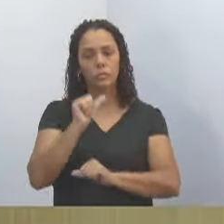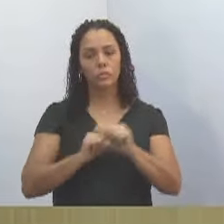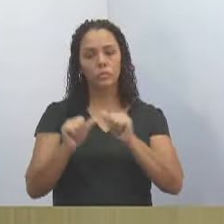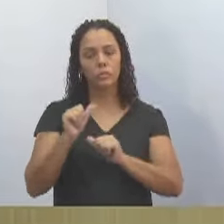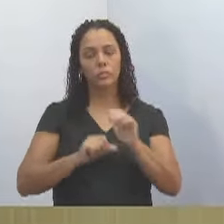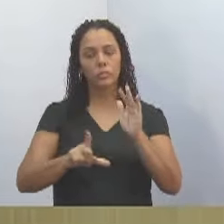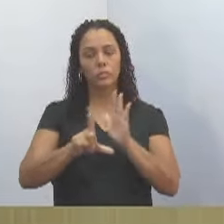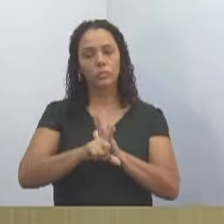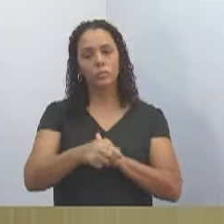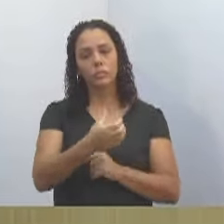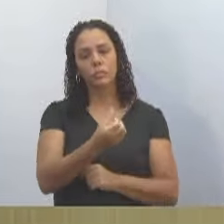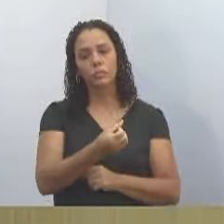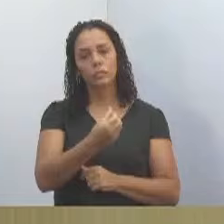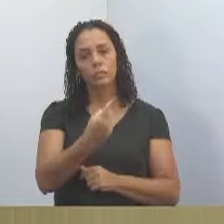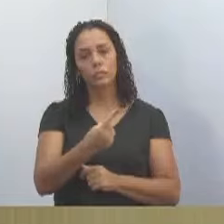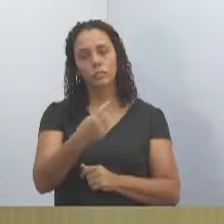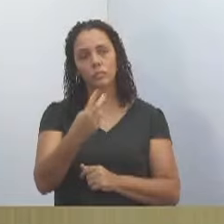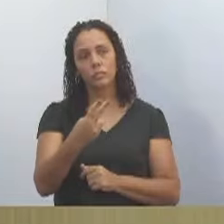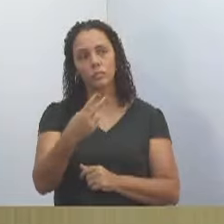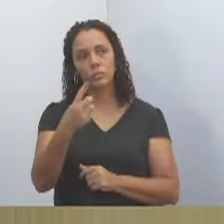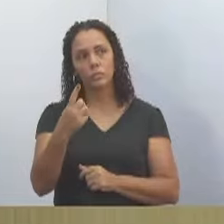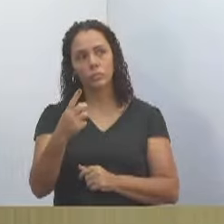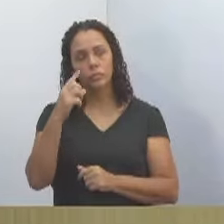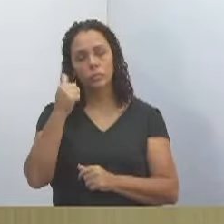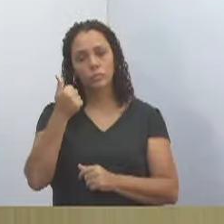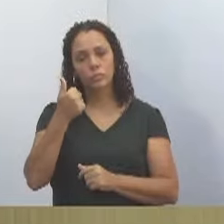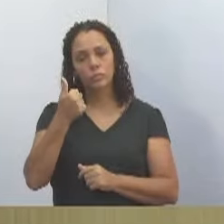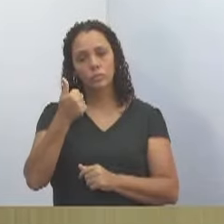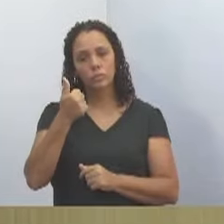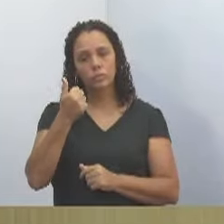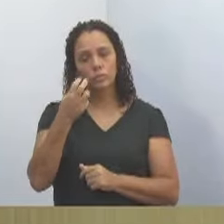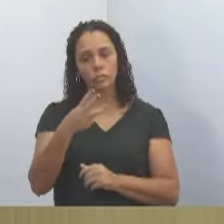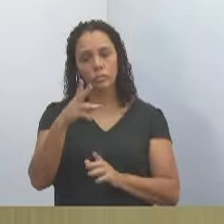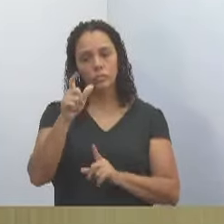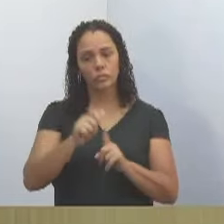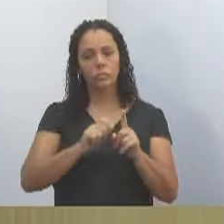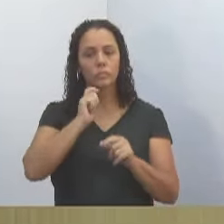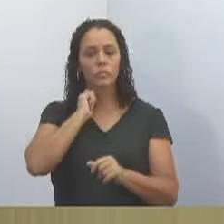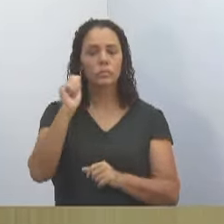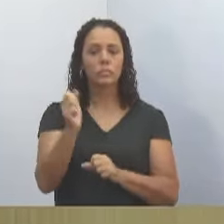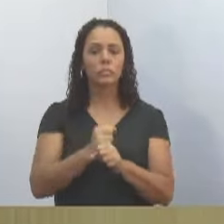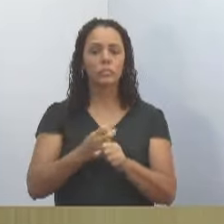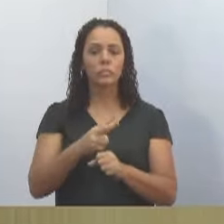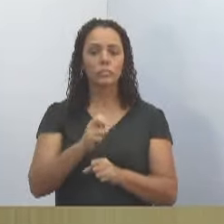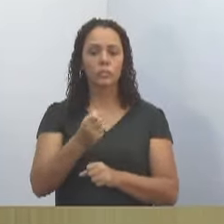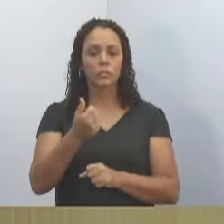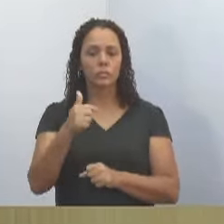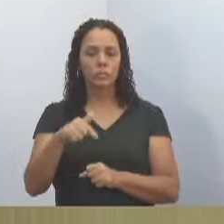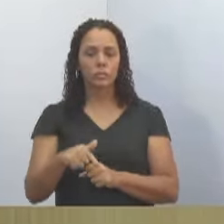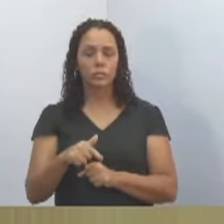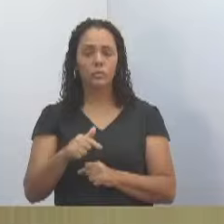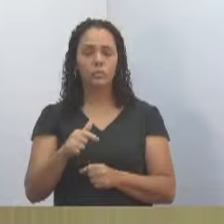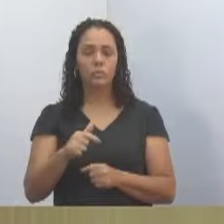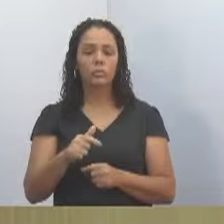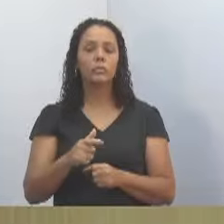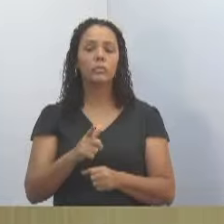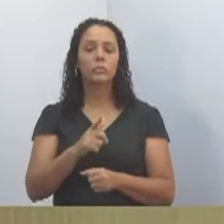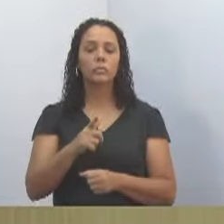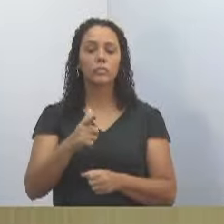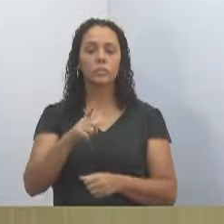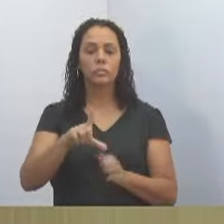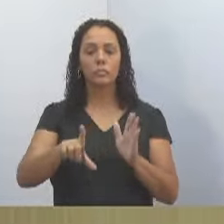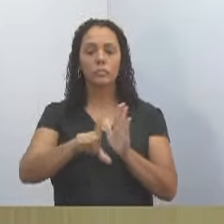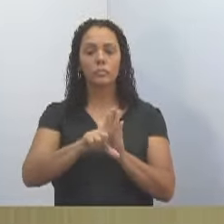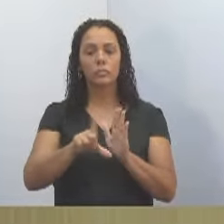número 6.121, de 13 de abril de 2017, que dispõe sobre a lei orgânica da Procuradoria-Geral do município